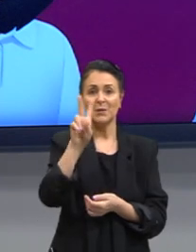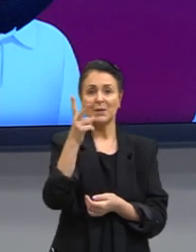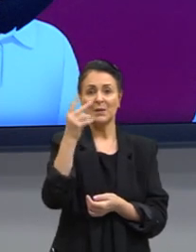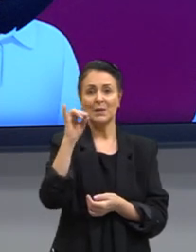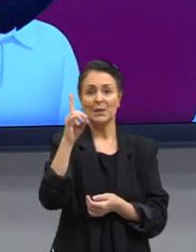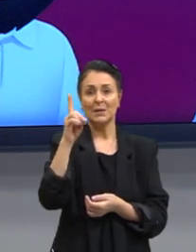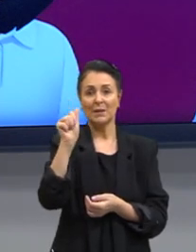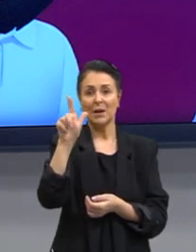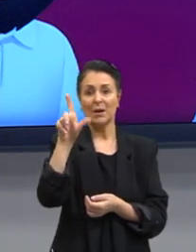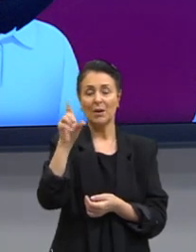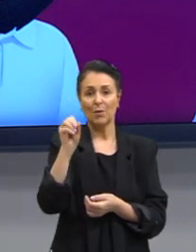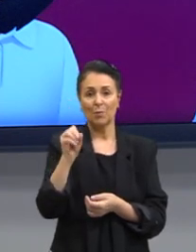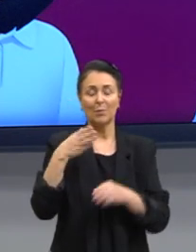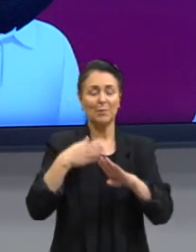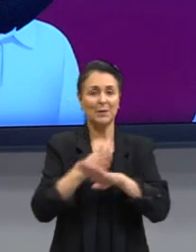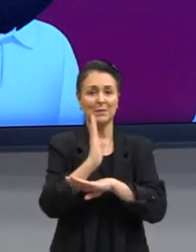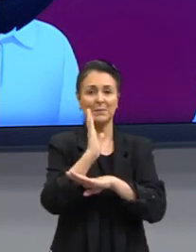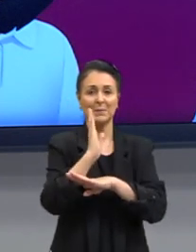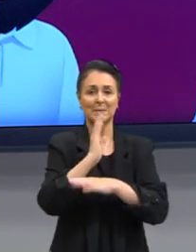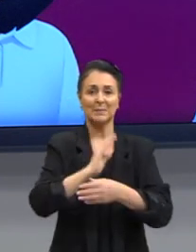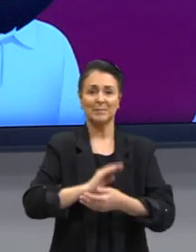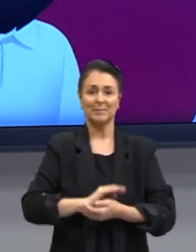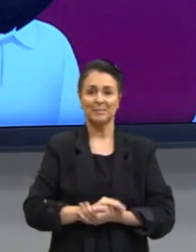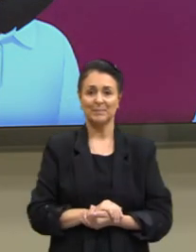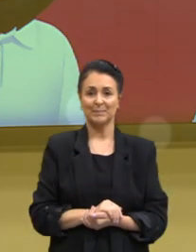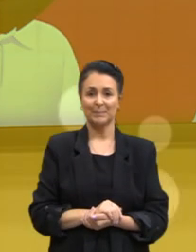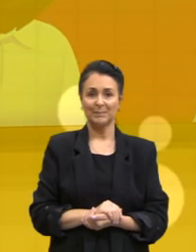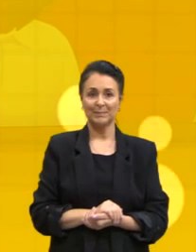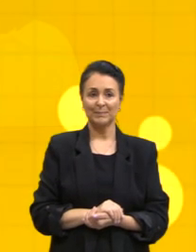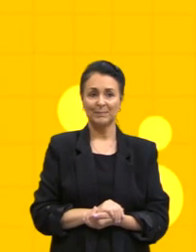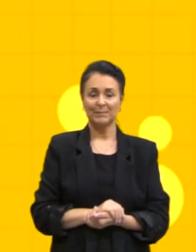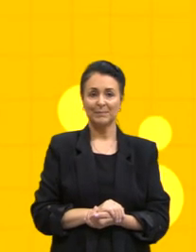professor Hidalgo partiu passar até a E aí